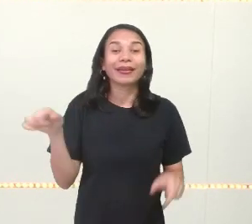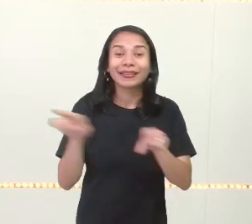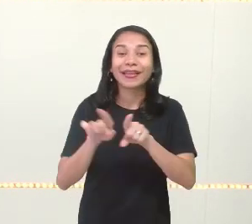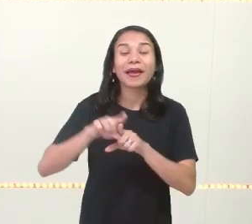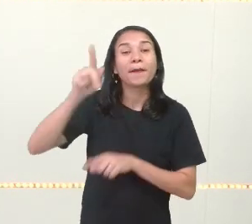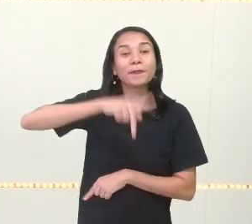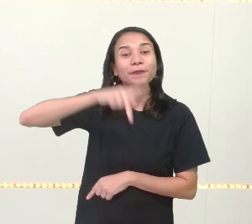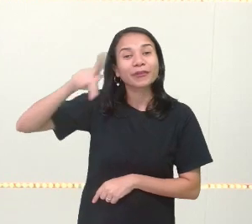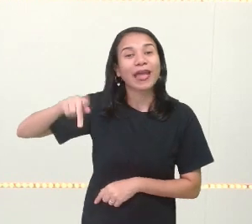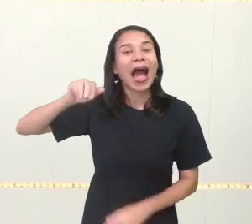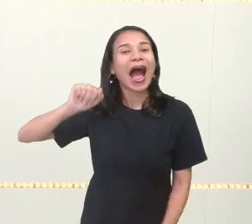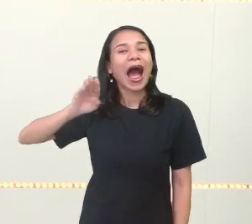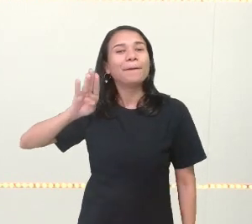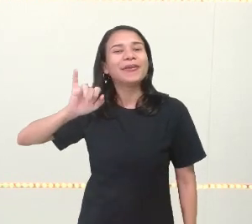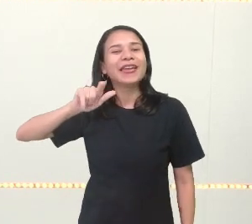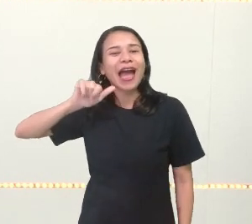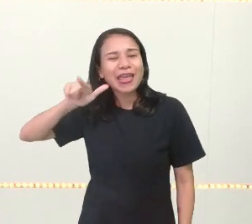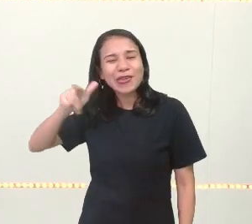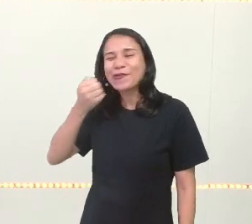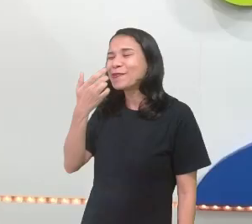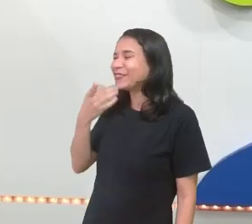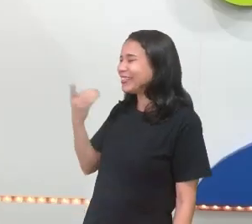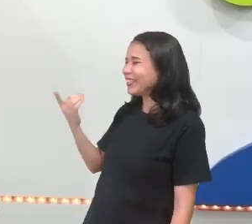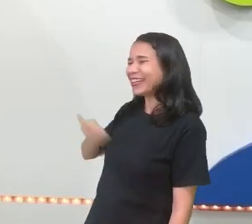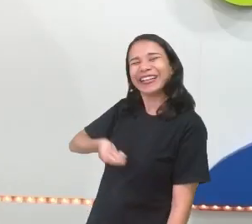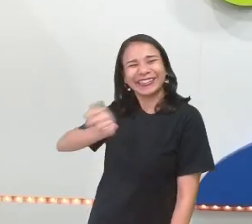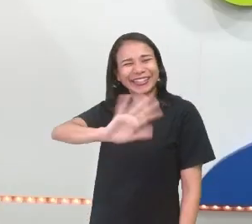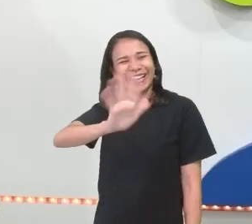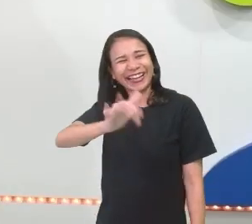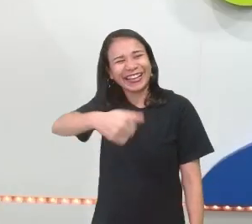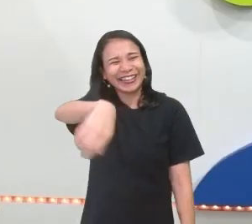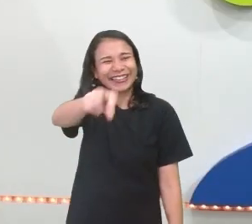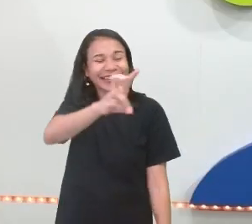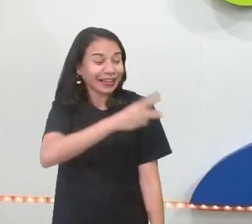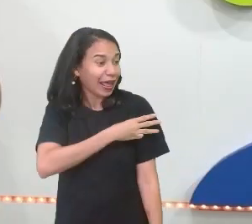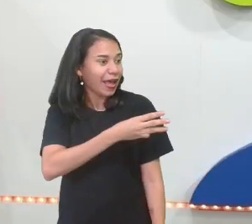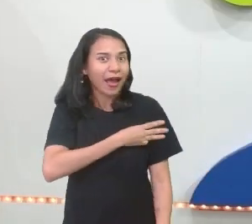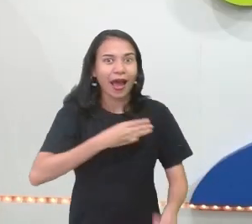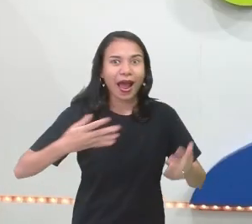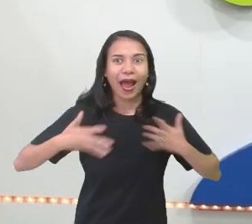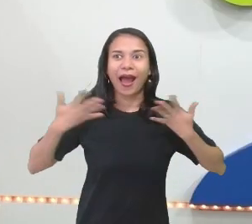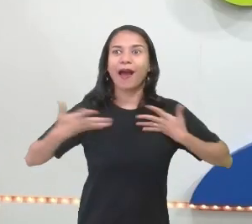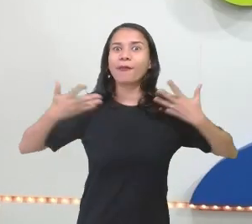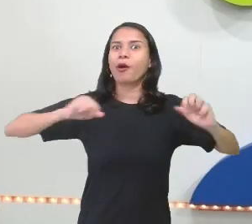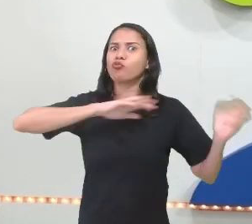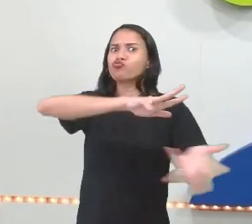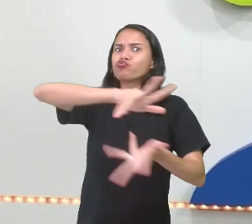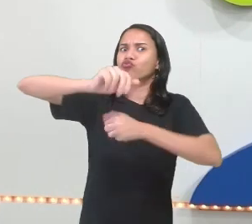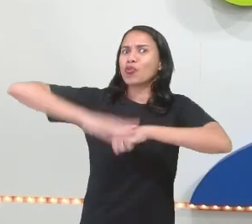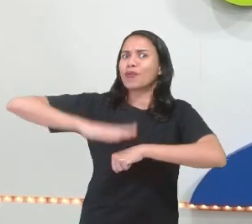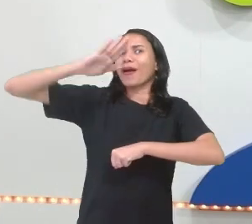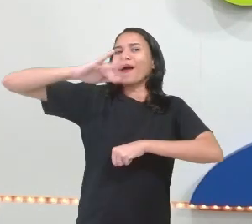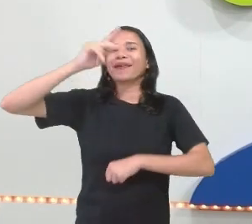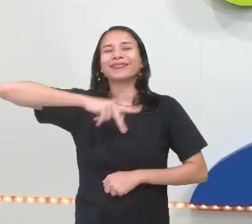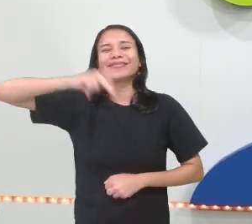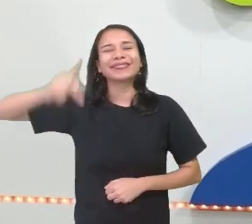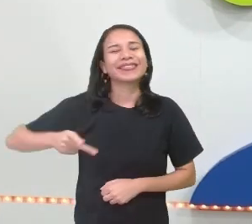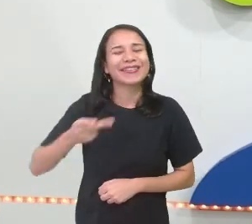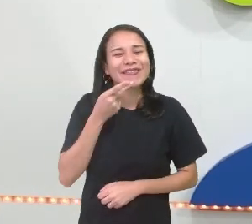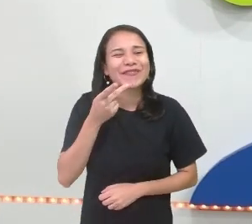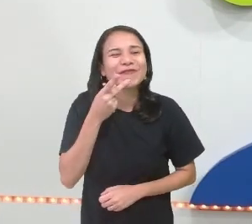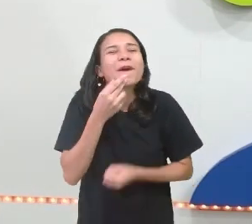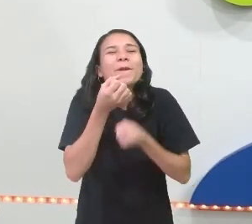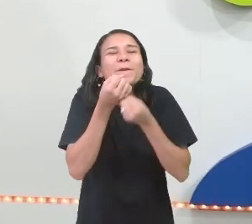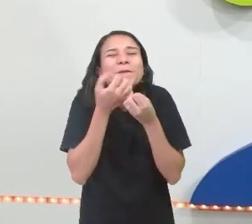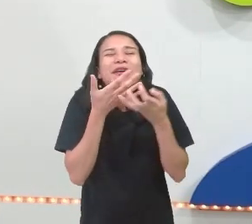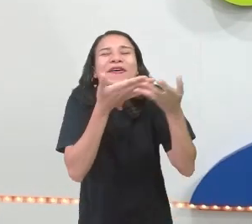com a professora Abigail. E aí, Abigail? E aí, terceiro ano mais lindo e animado do universo, como a professora sempre cita.